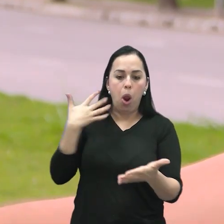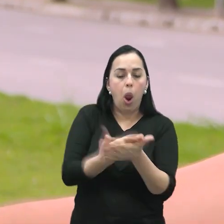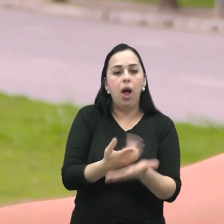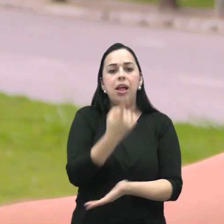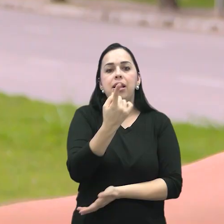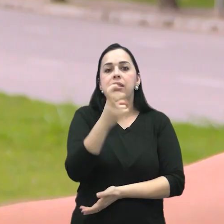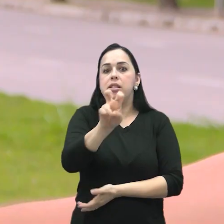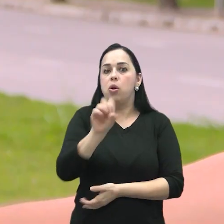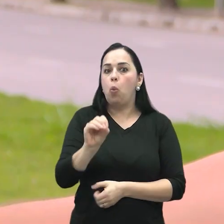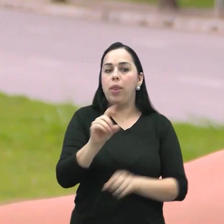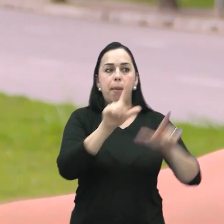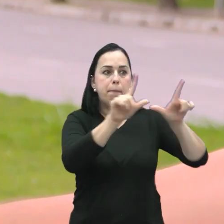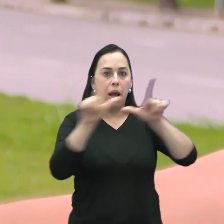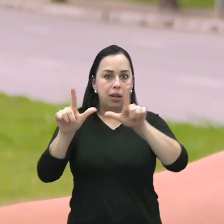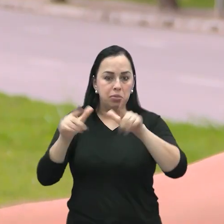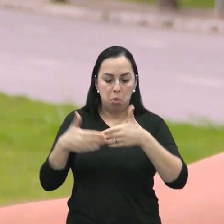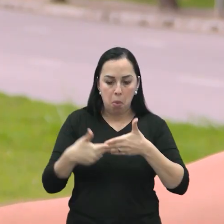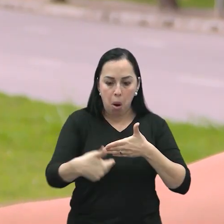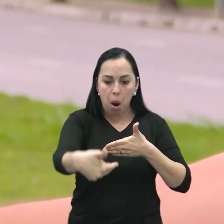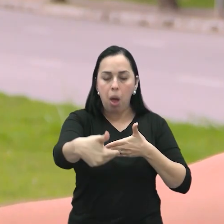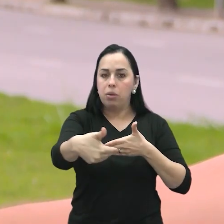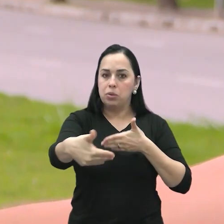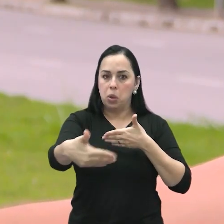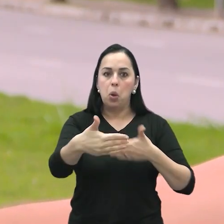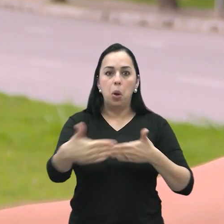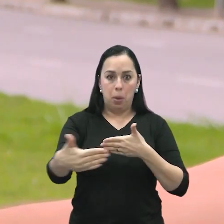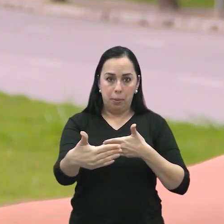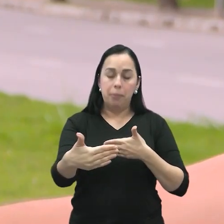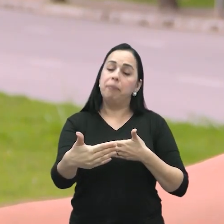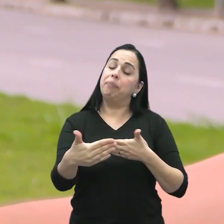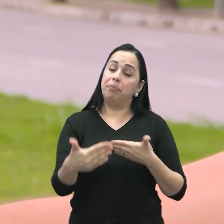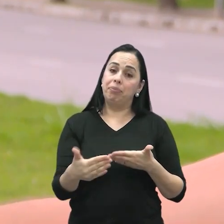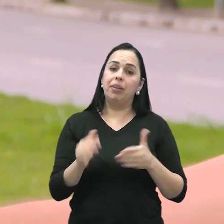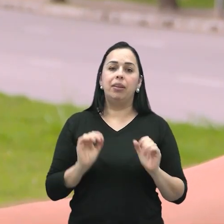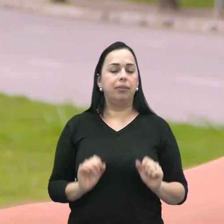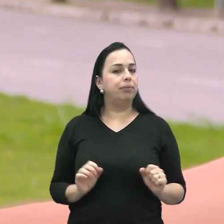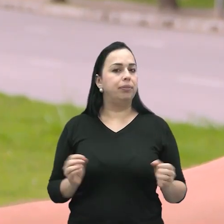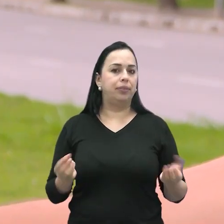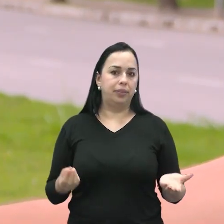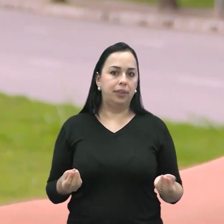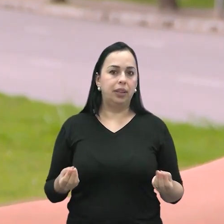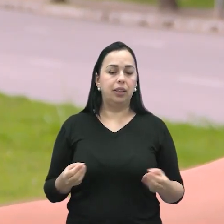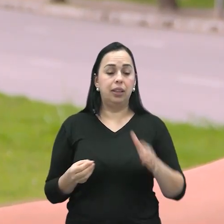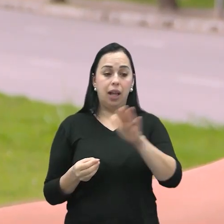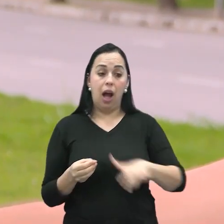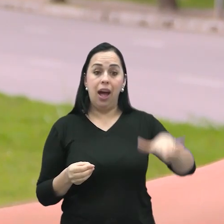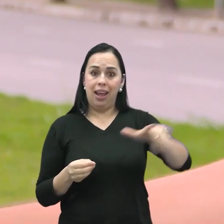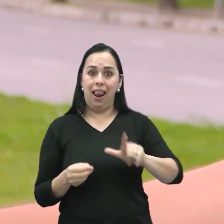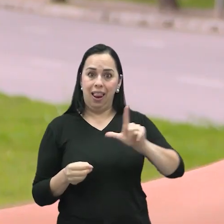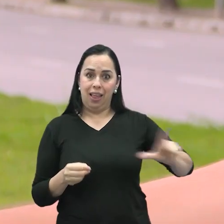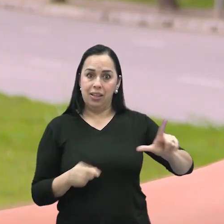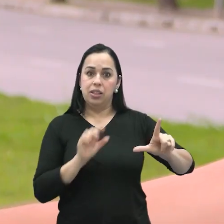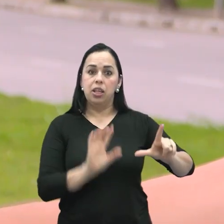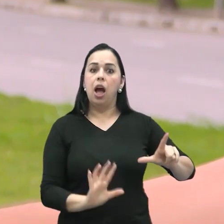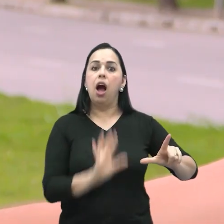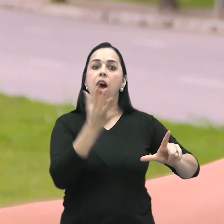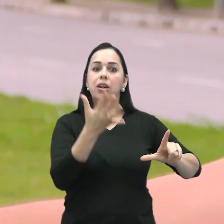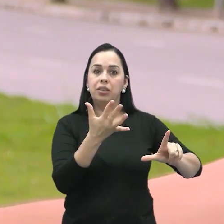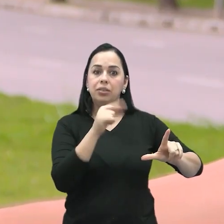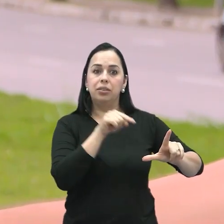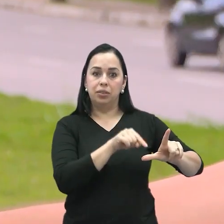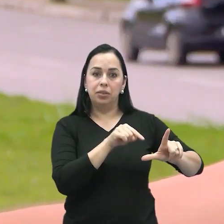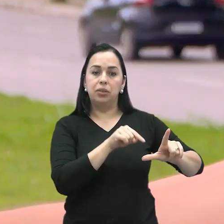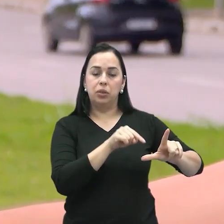150 placas nos próximos períodos, né, que corresponde aí à região leste, que é a ocorrência